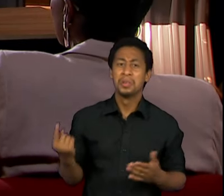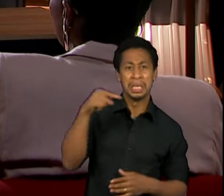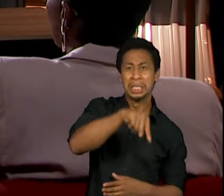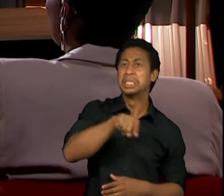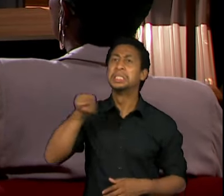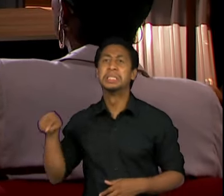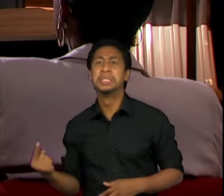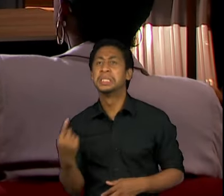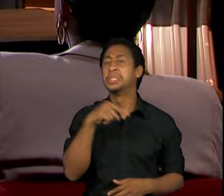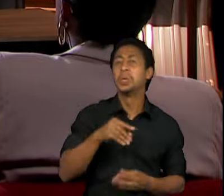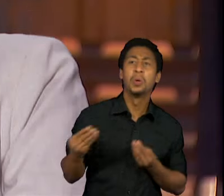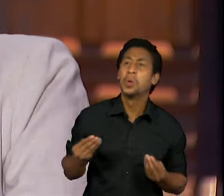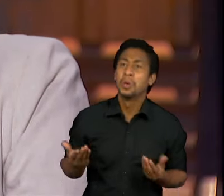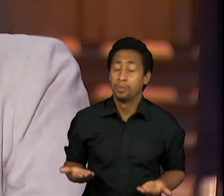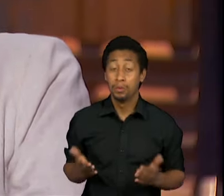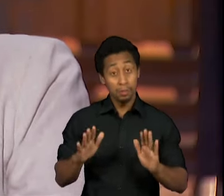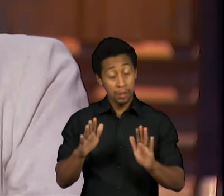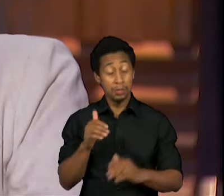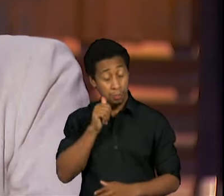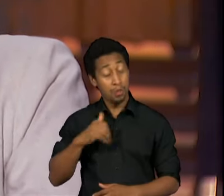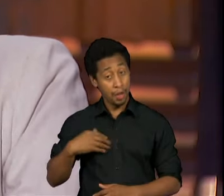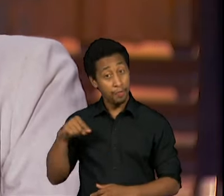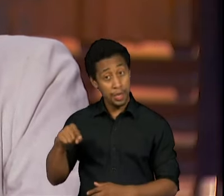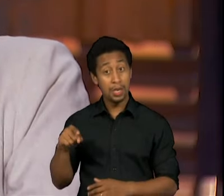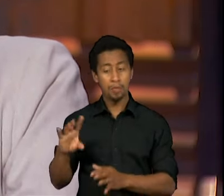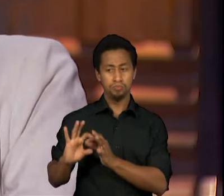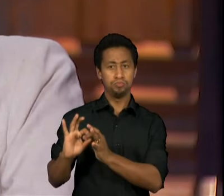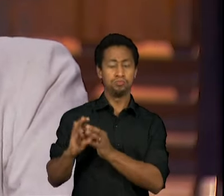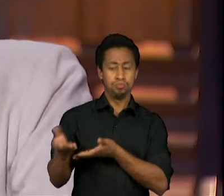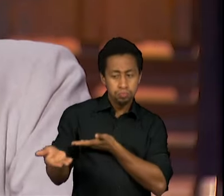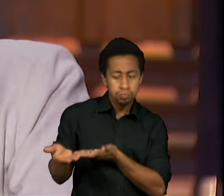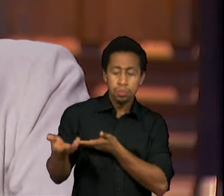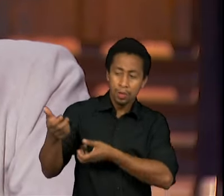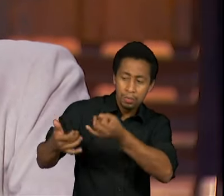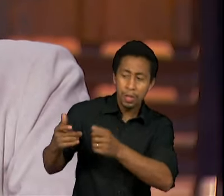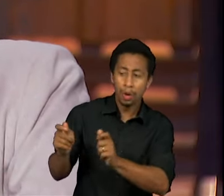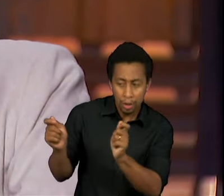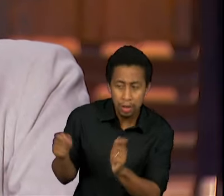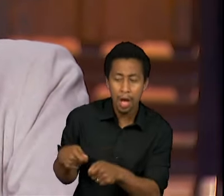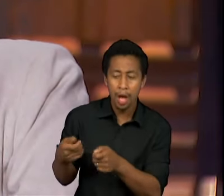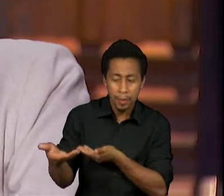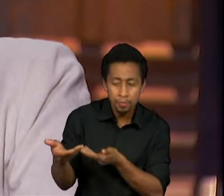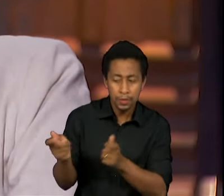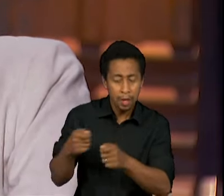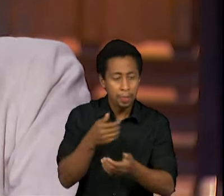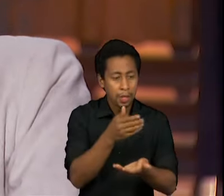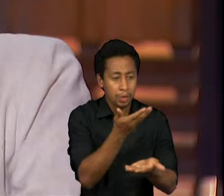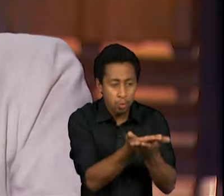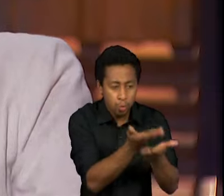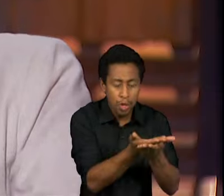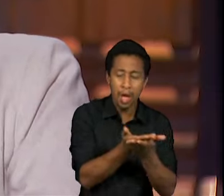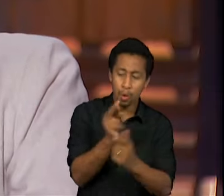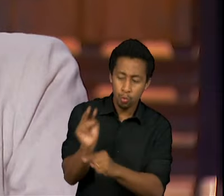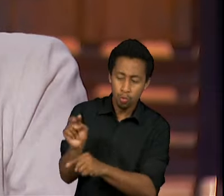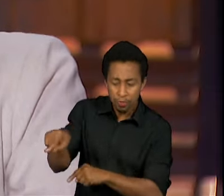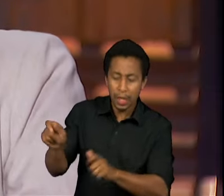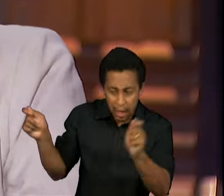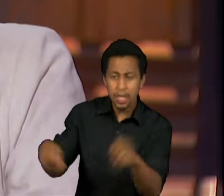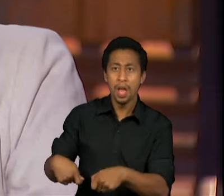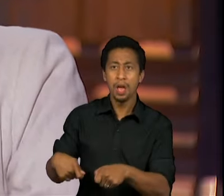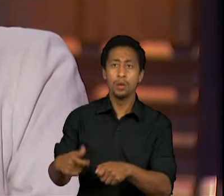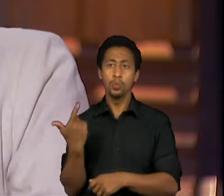unida uma com a outra né Então mostrei para elas outras possibilidades de maternidade também então hoje em dia para eles